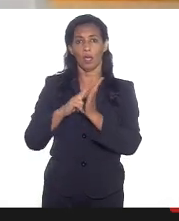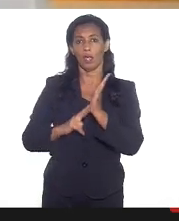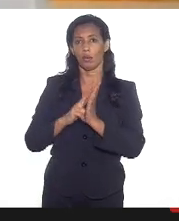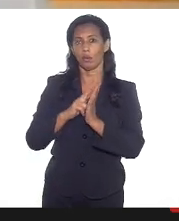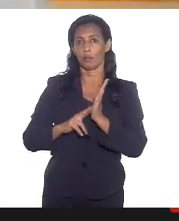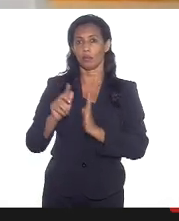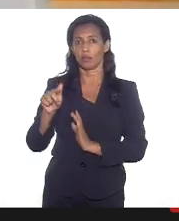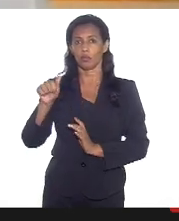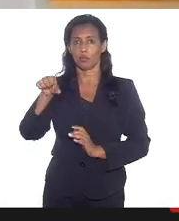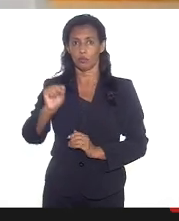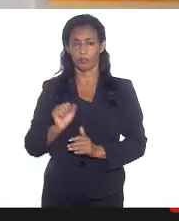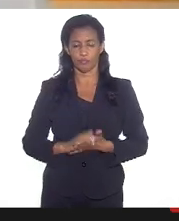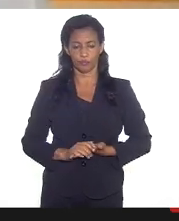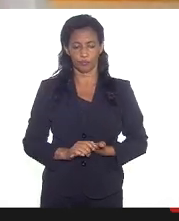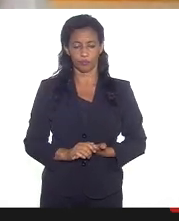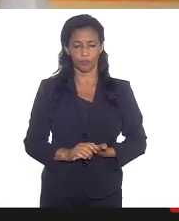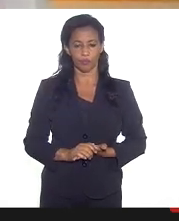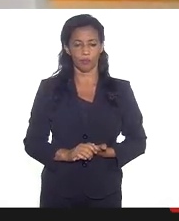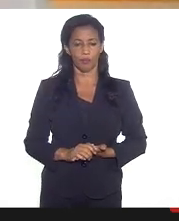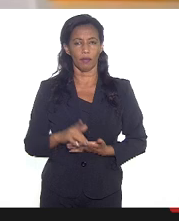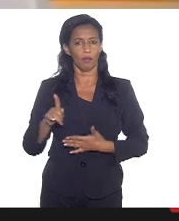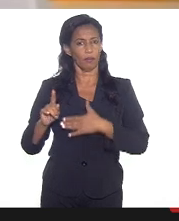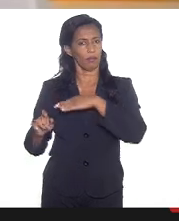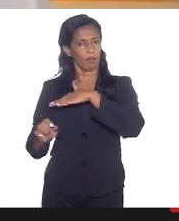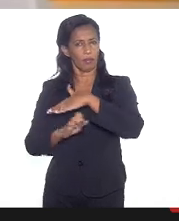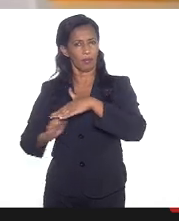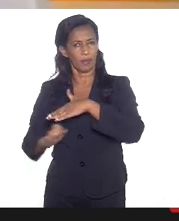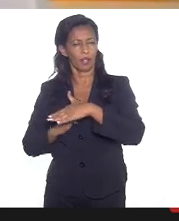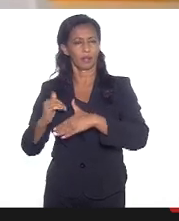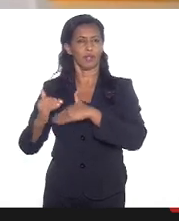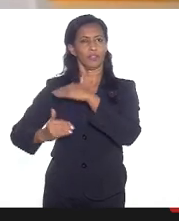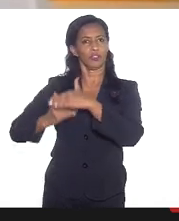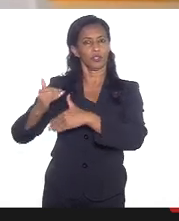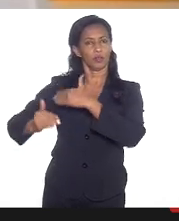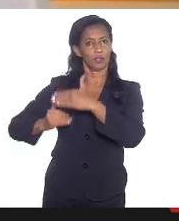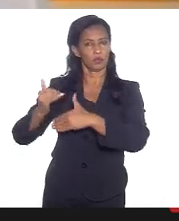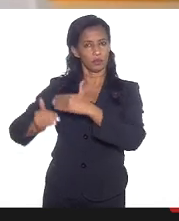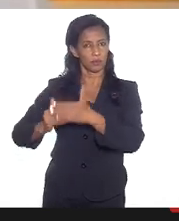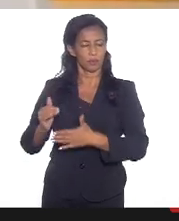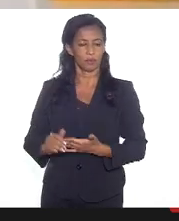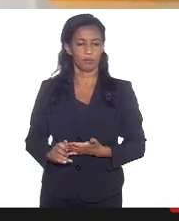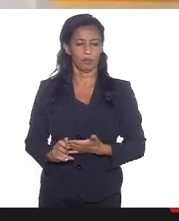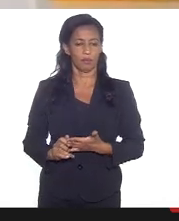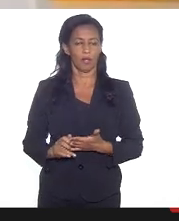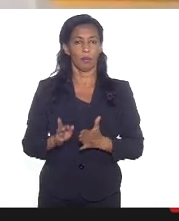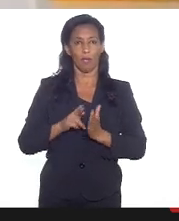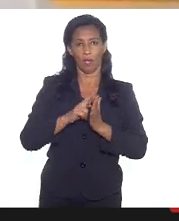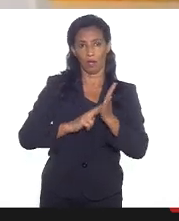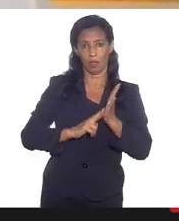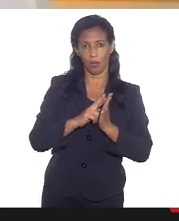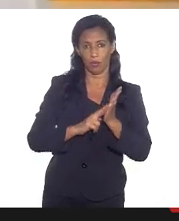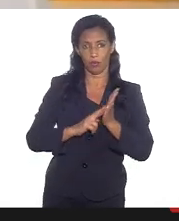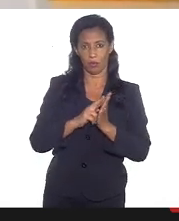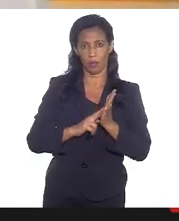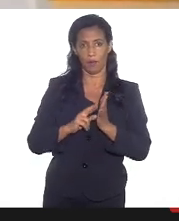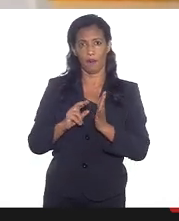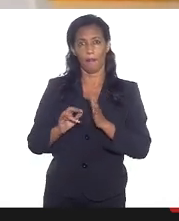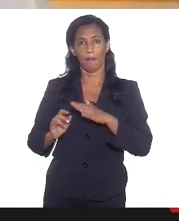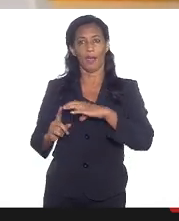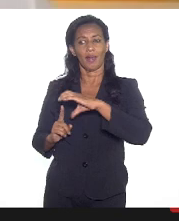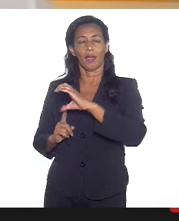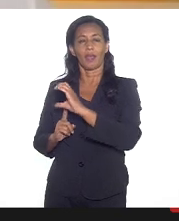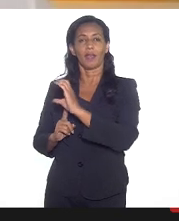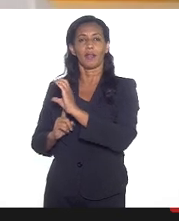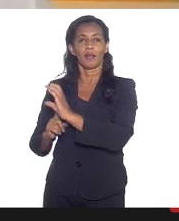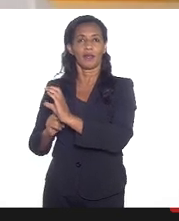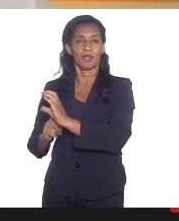gás. A Genessa, ela vem desenvolvendo uma regulamentação para cliente livre que é